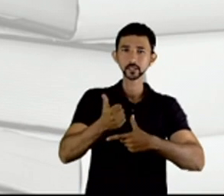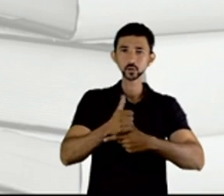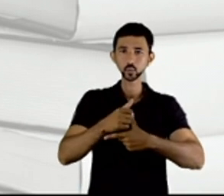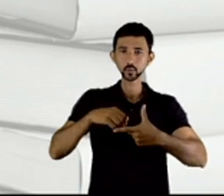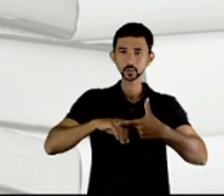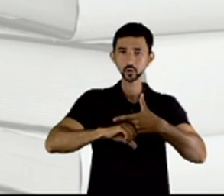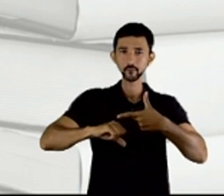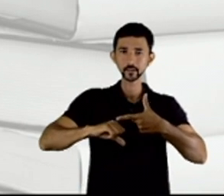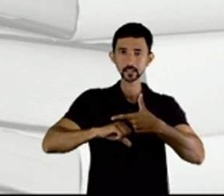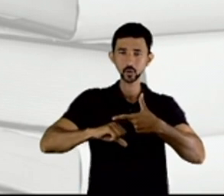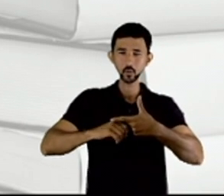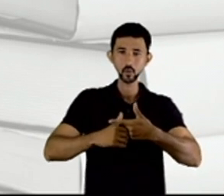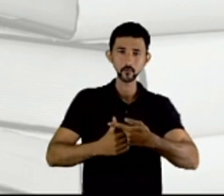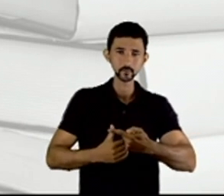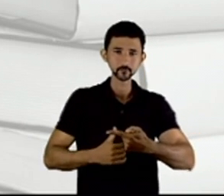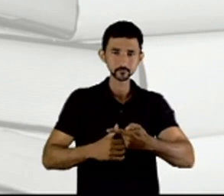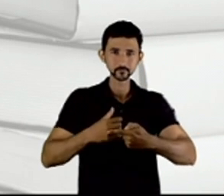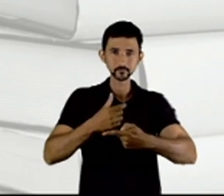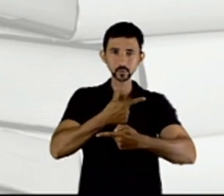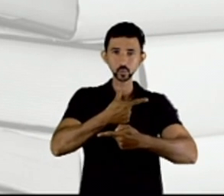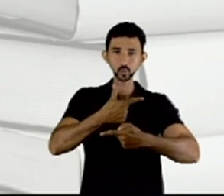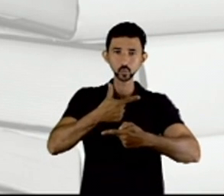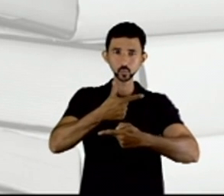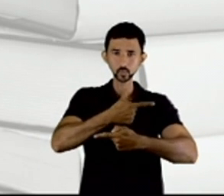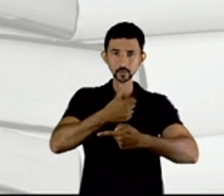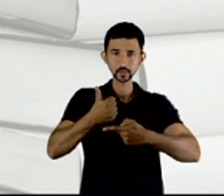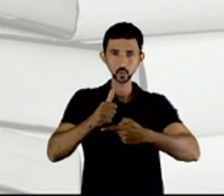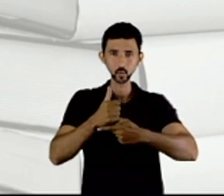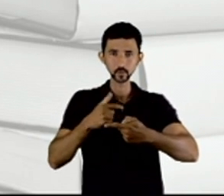211,99 avos, ou seja, 211 dividido por 99.